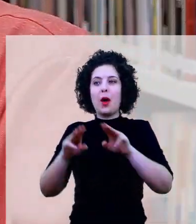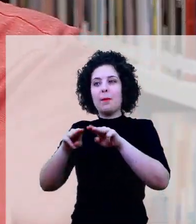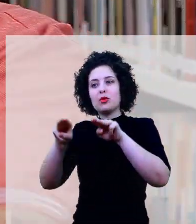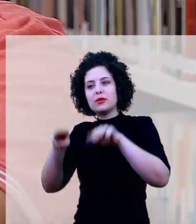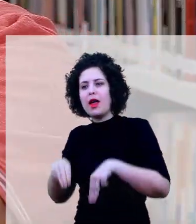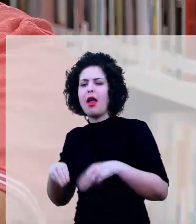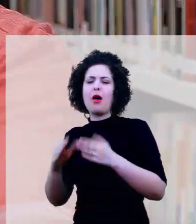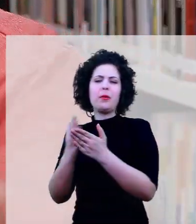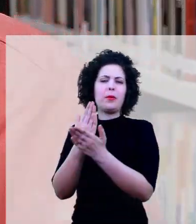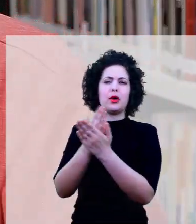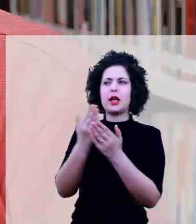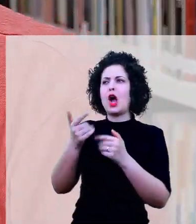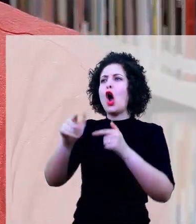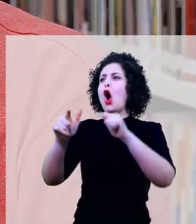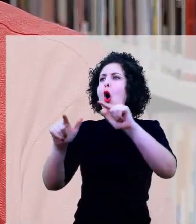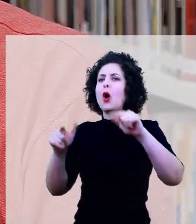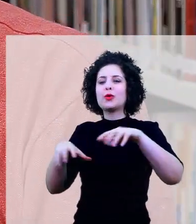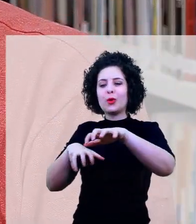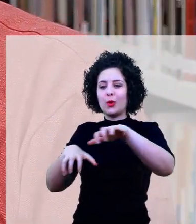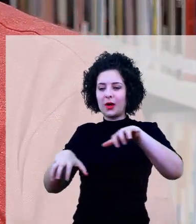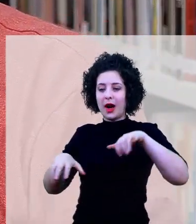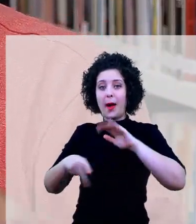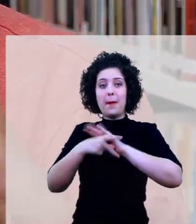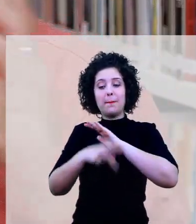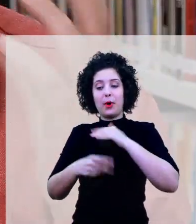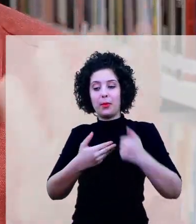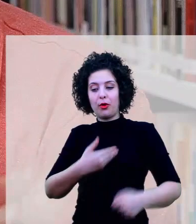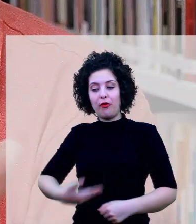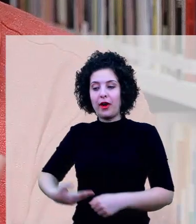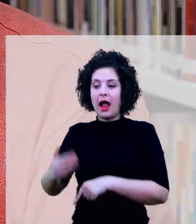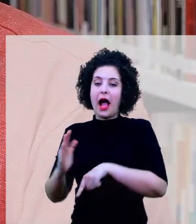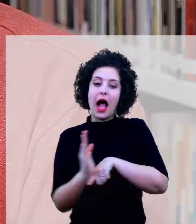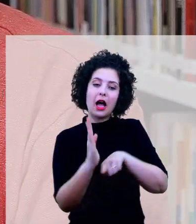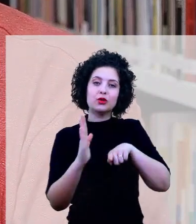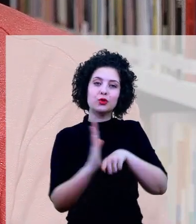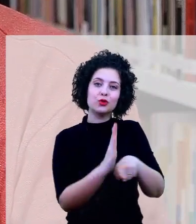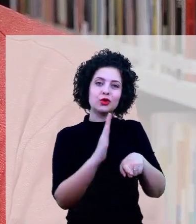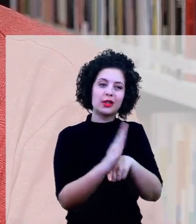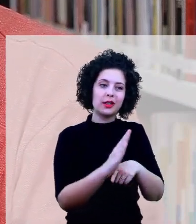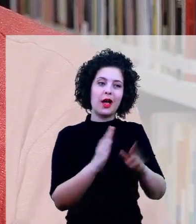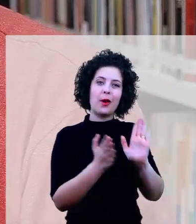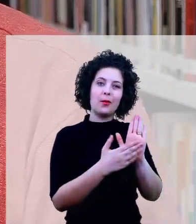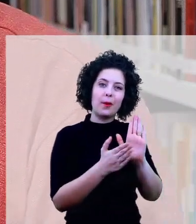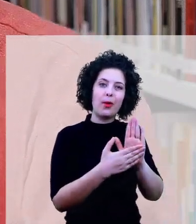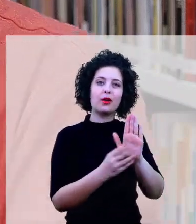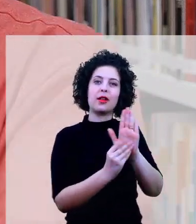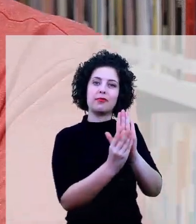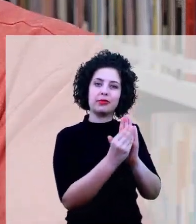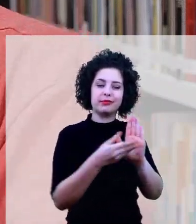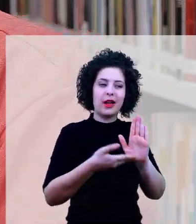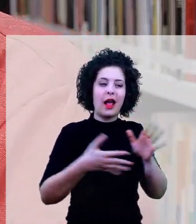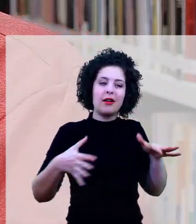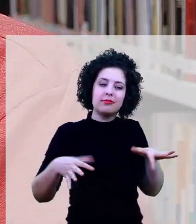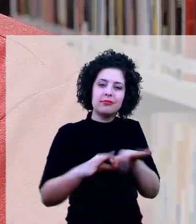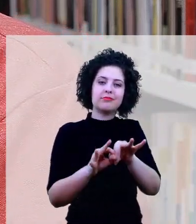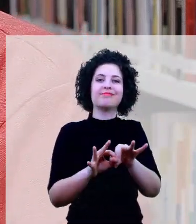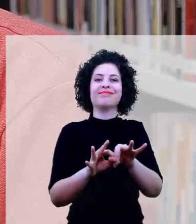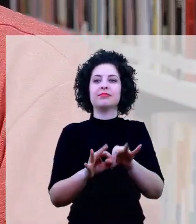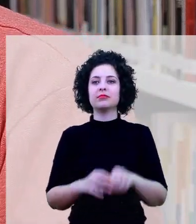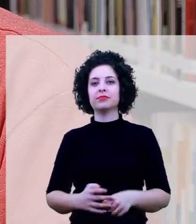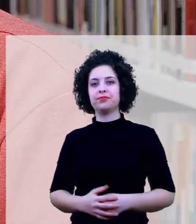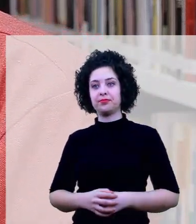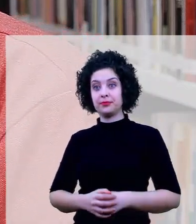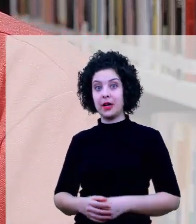ou seja, os outros equipamentos públicos colaborando nesta proposta formativa, assim